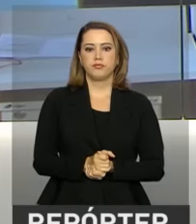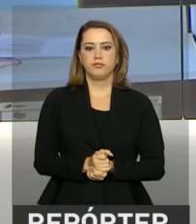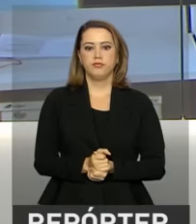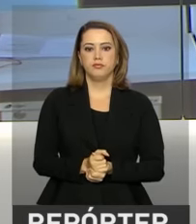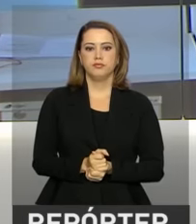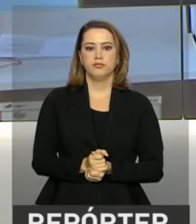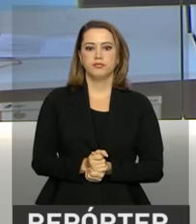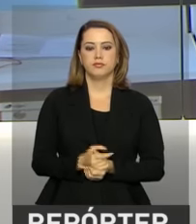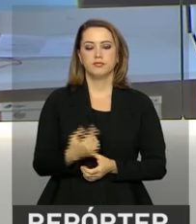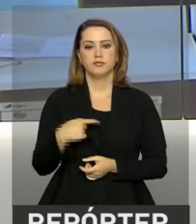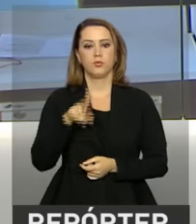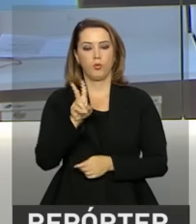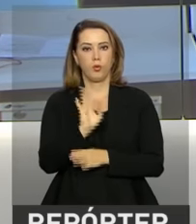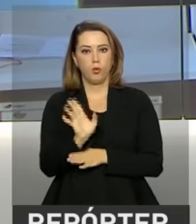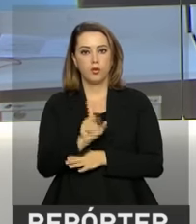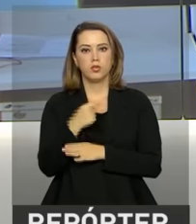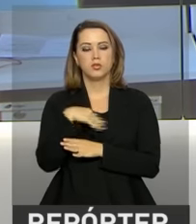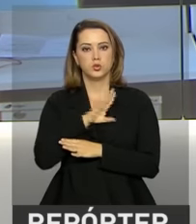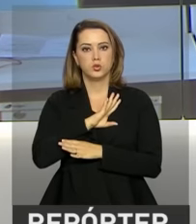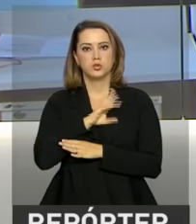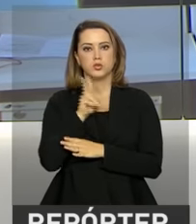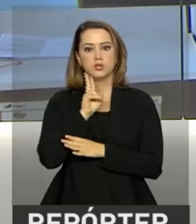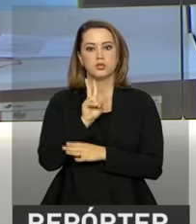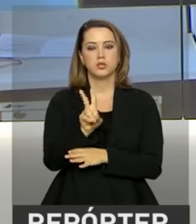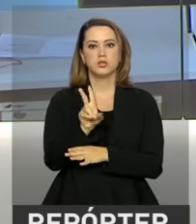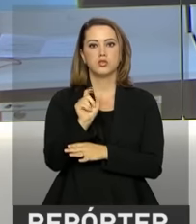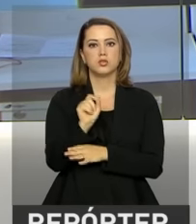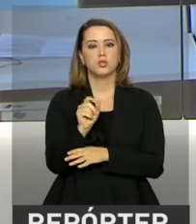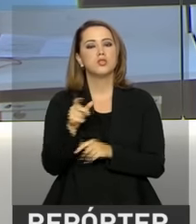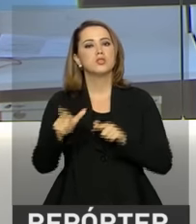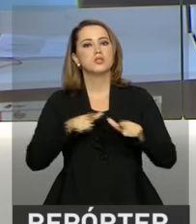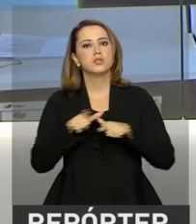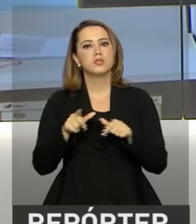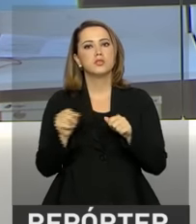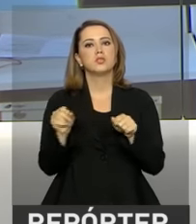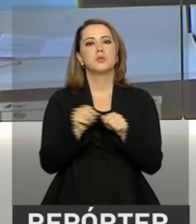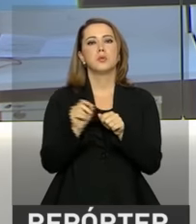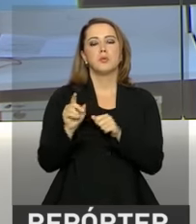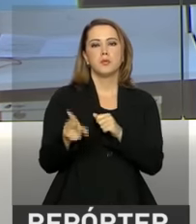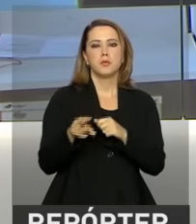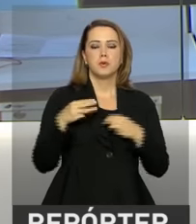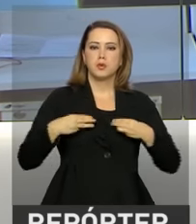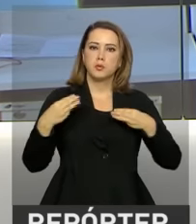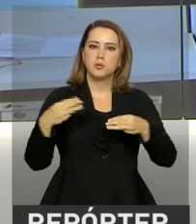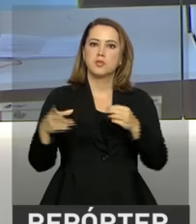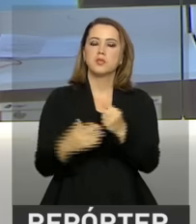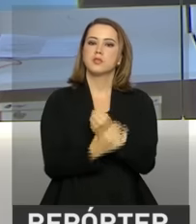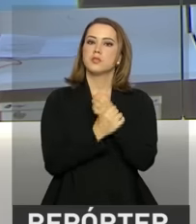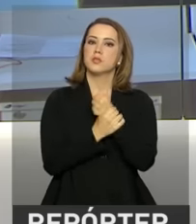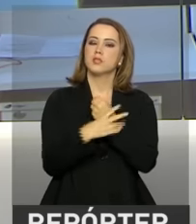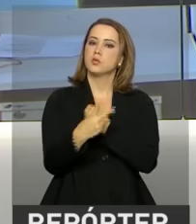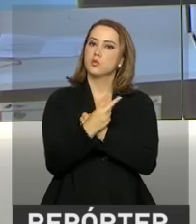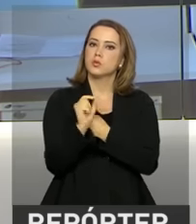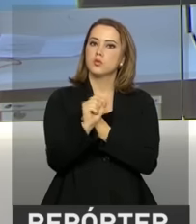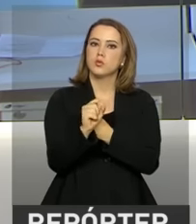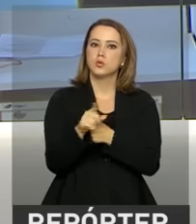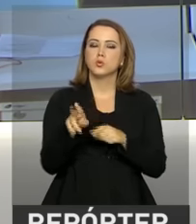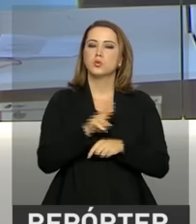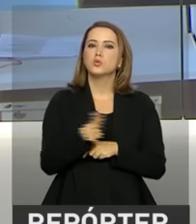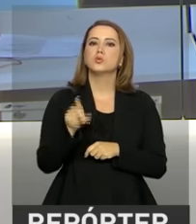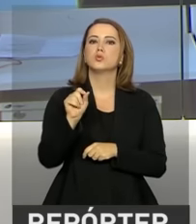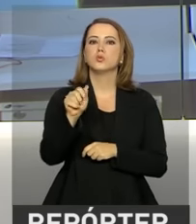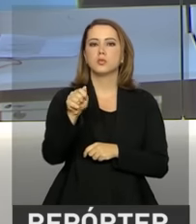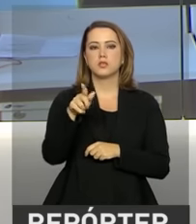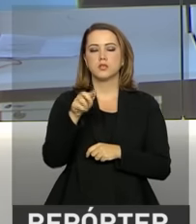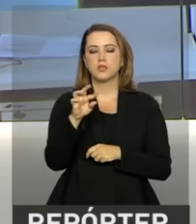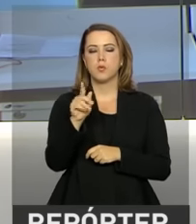atendimento o vídeo que a gente acabou de ver foi produzido pelo Ministério da Defesa como você viu durante a operação Ágata também é